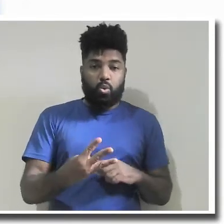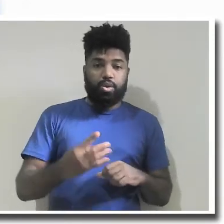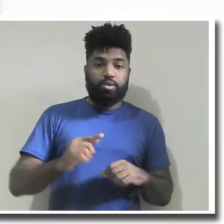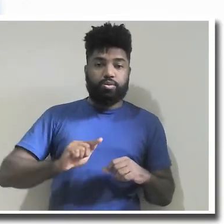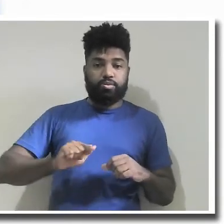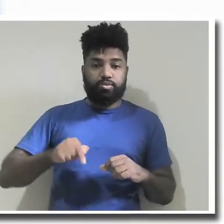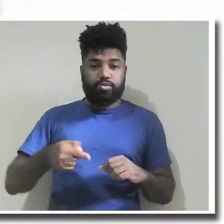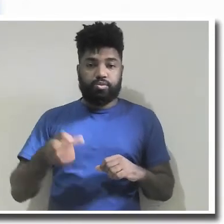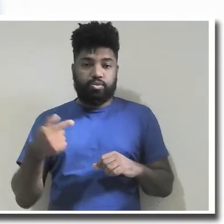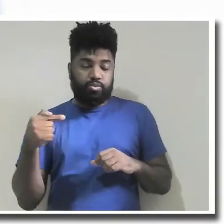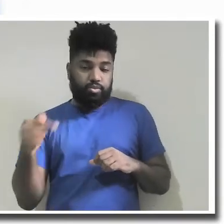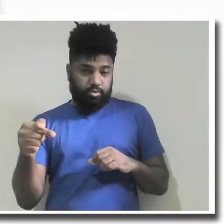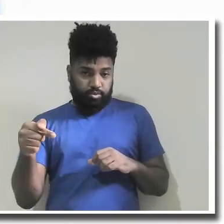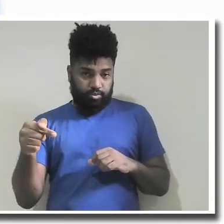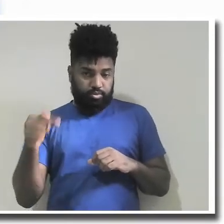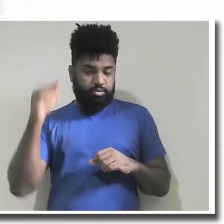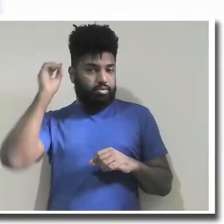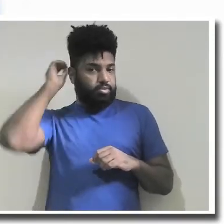4,7.